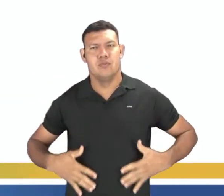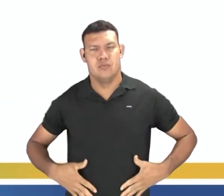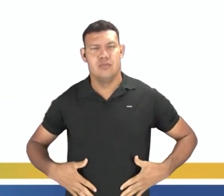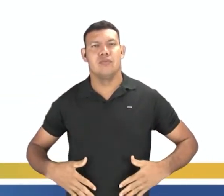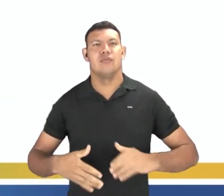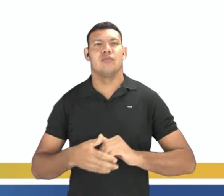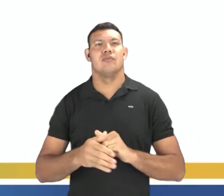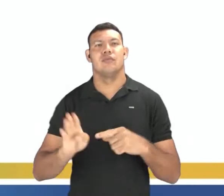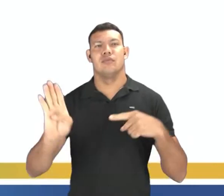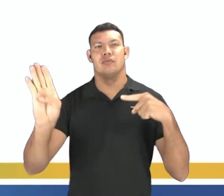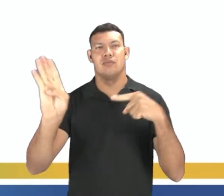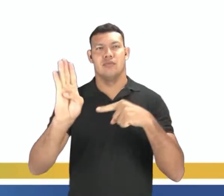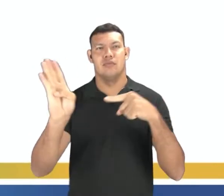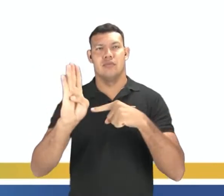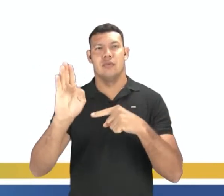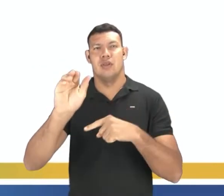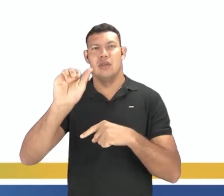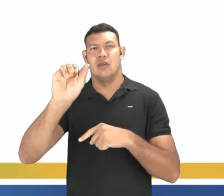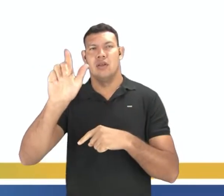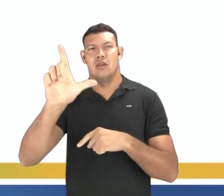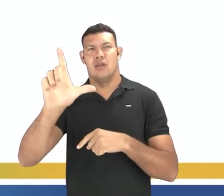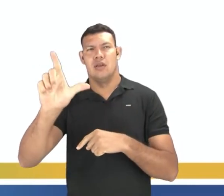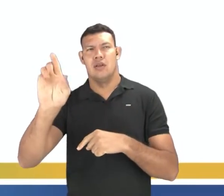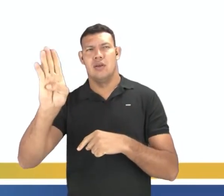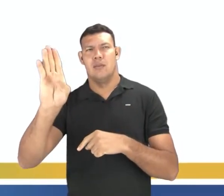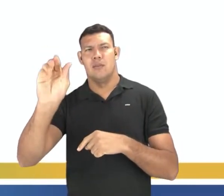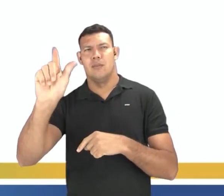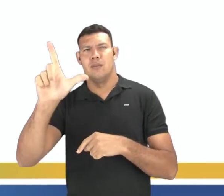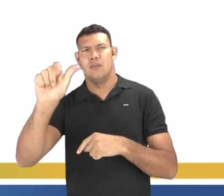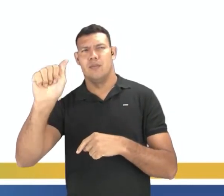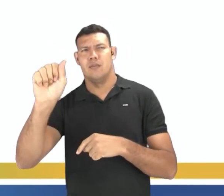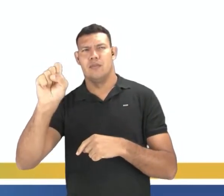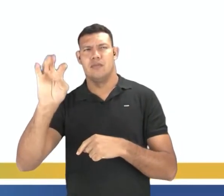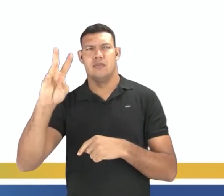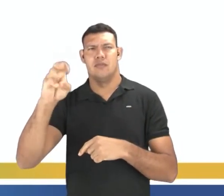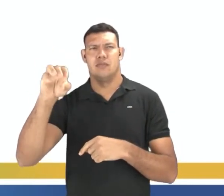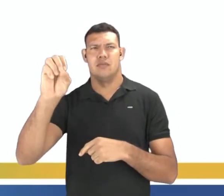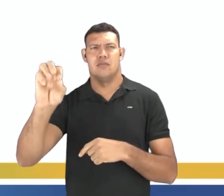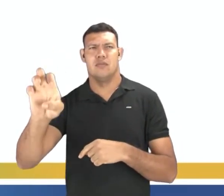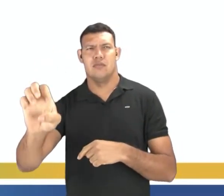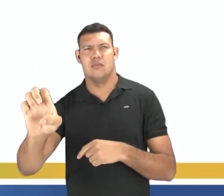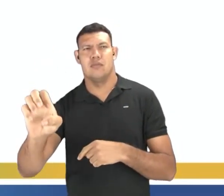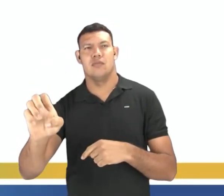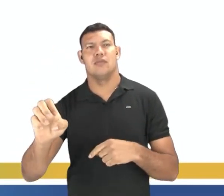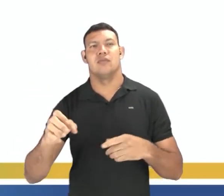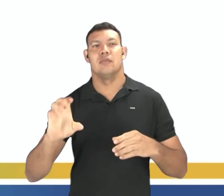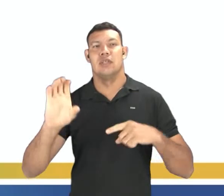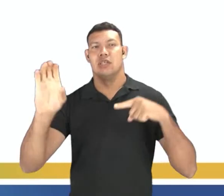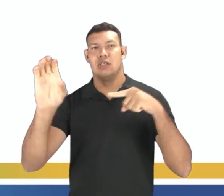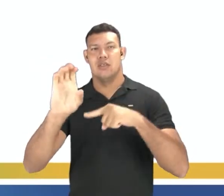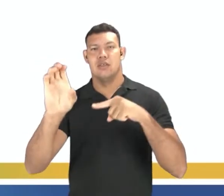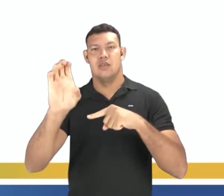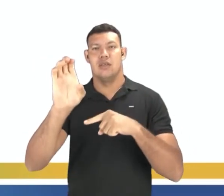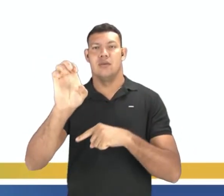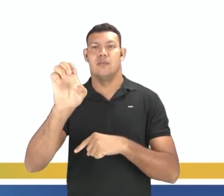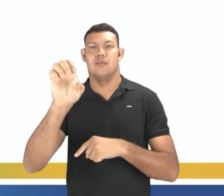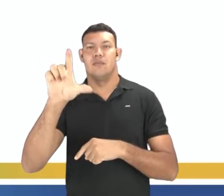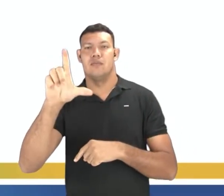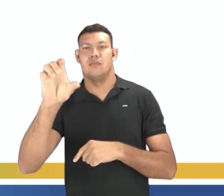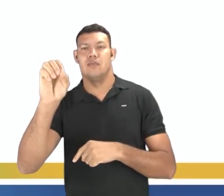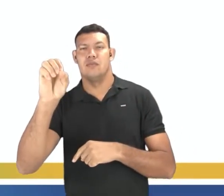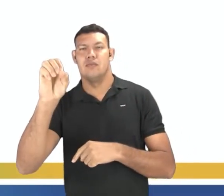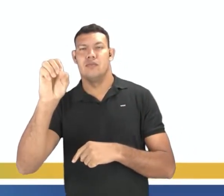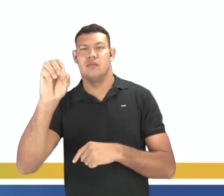blastômeros letras e ao celoma letra de All Bass topo e